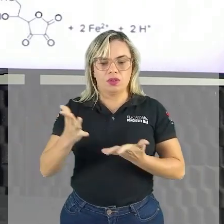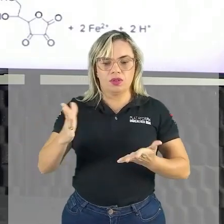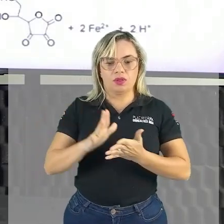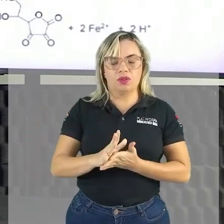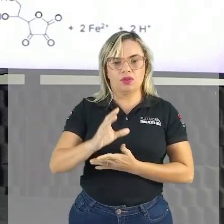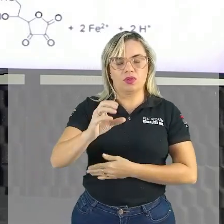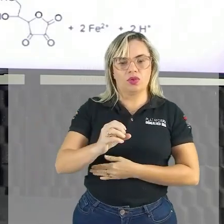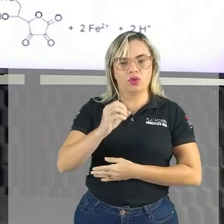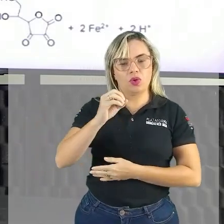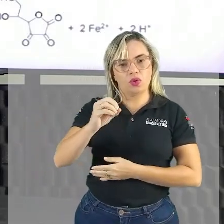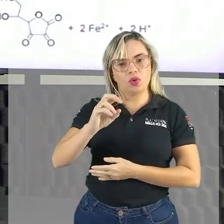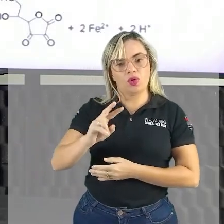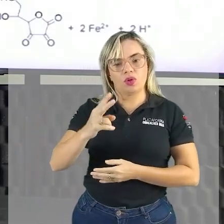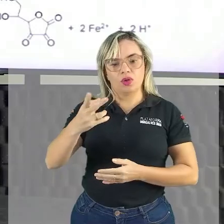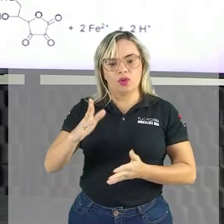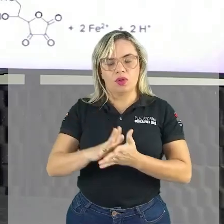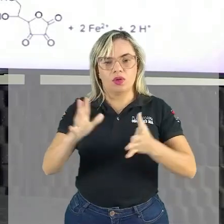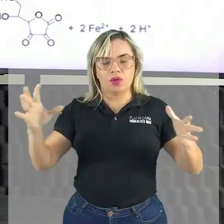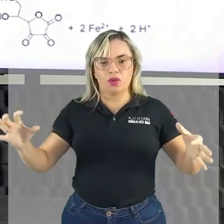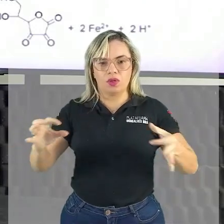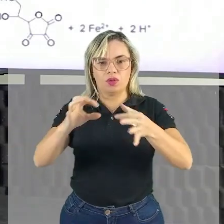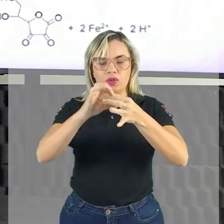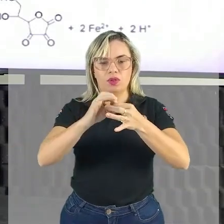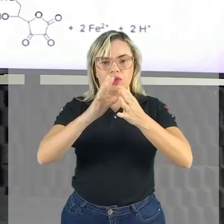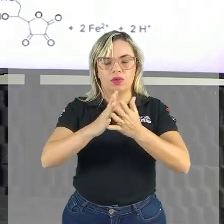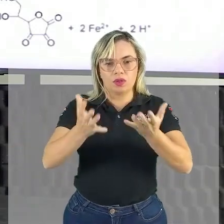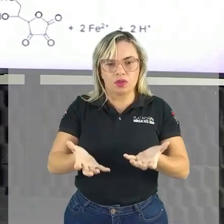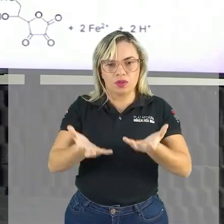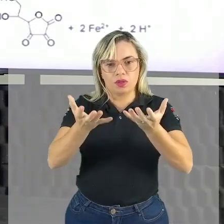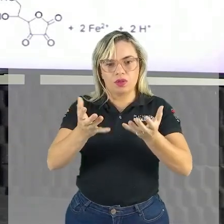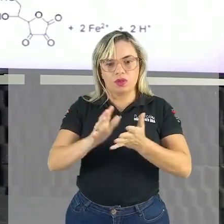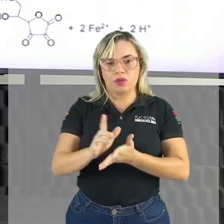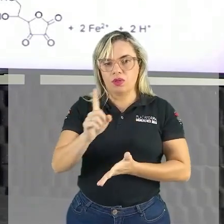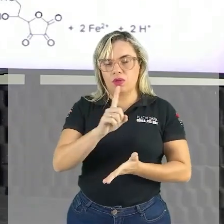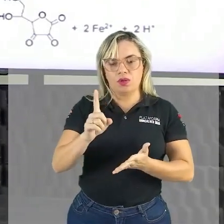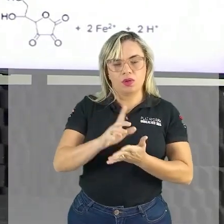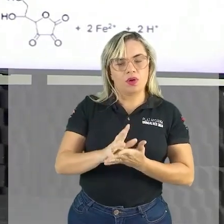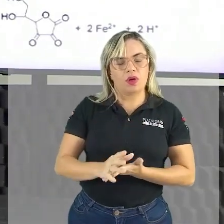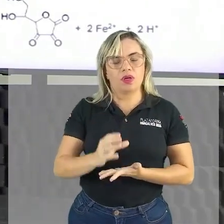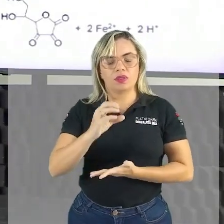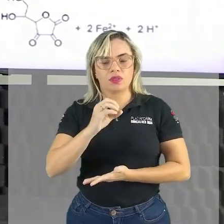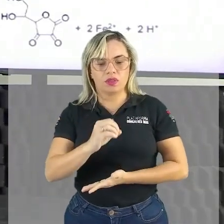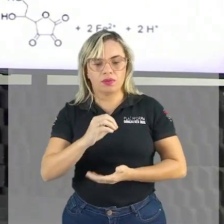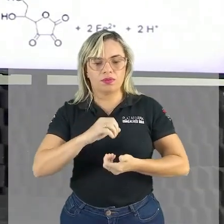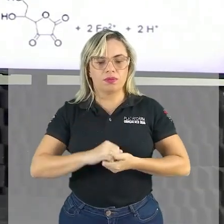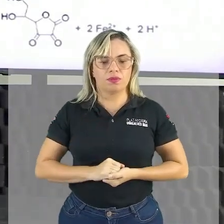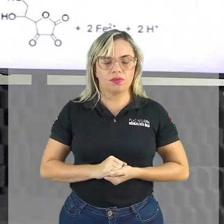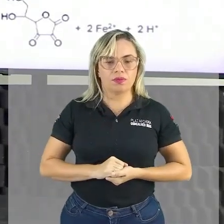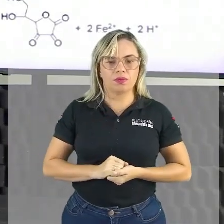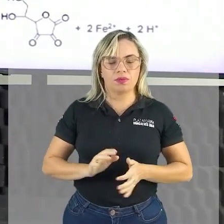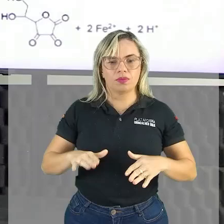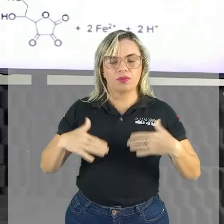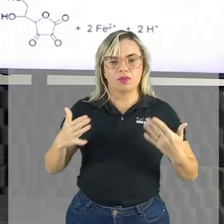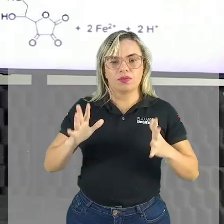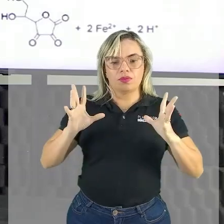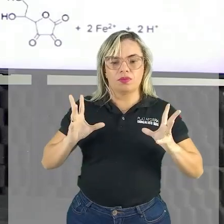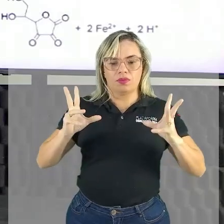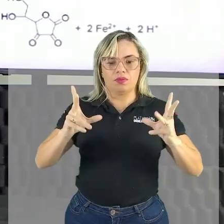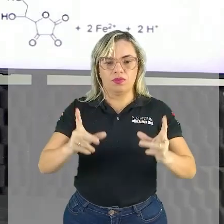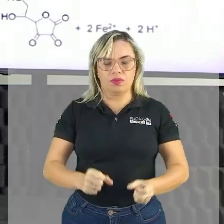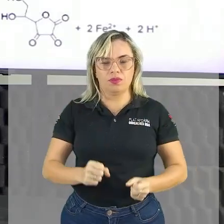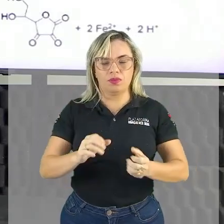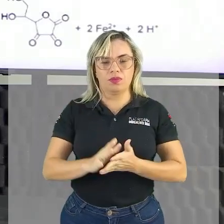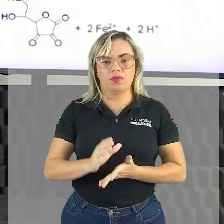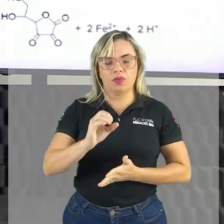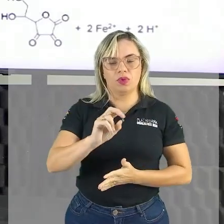estão ligados. Estão ligados, eles vão ter carga. E não é zero. Tá? Então, todos esses oxigênios têm